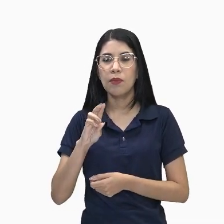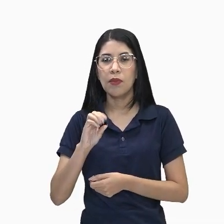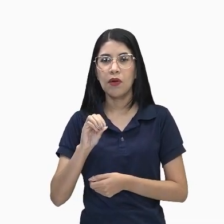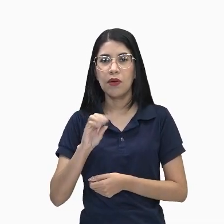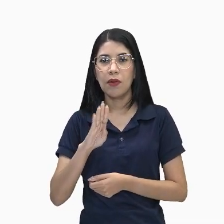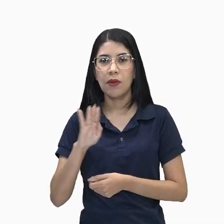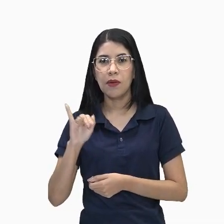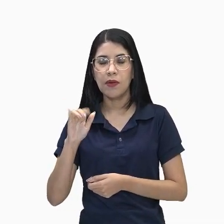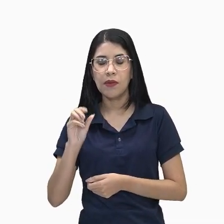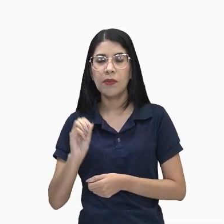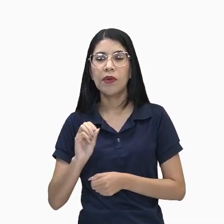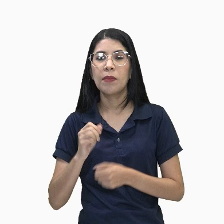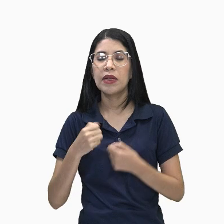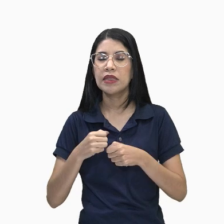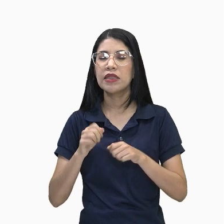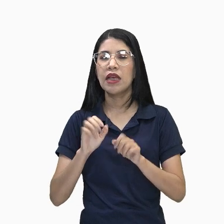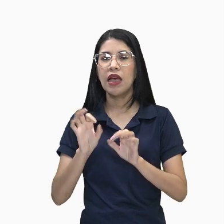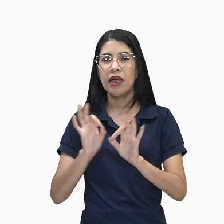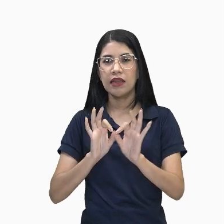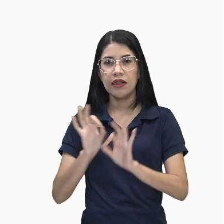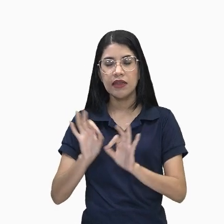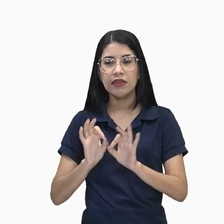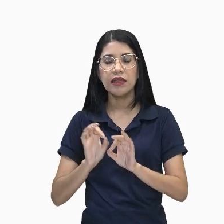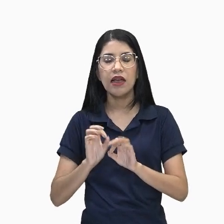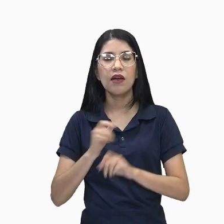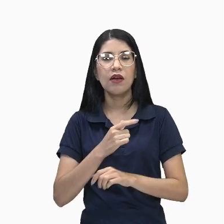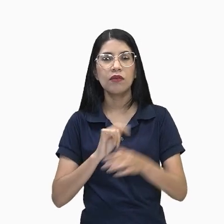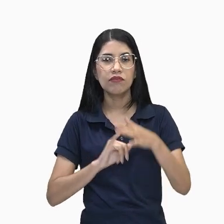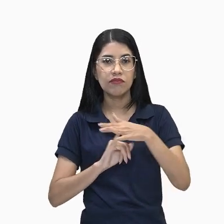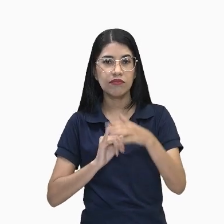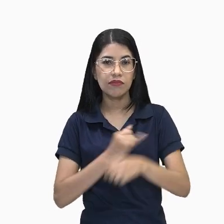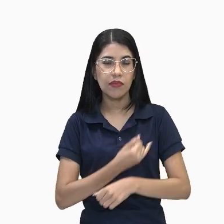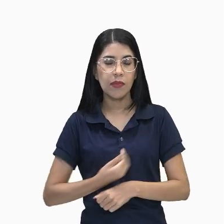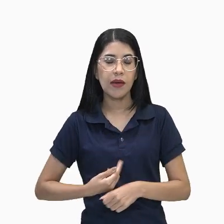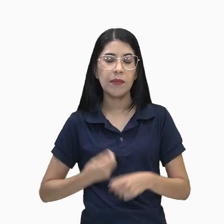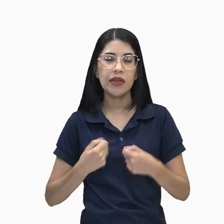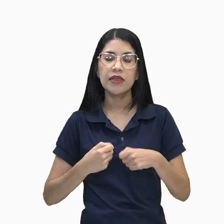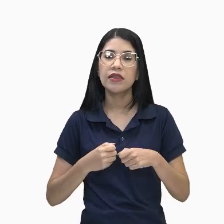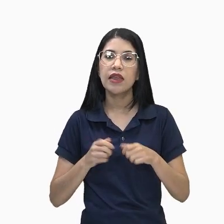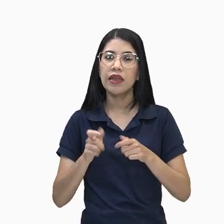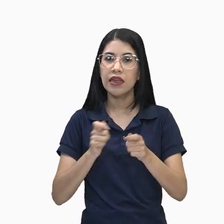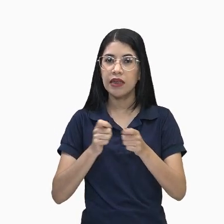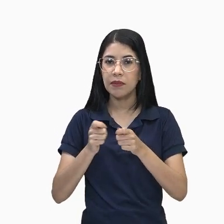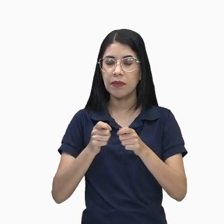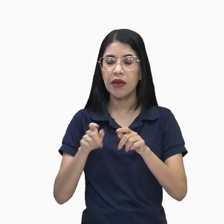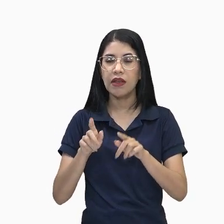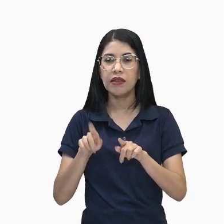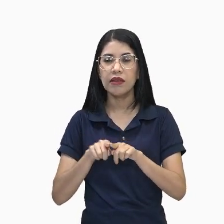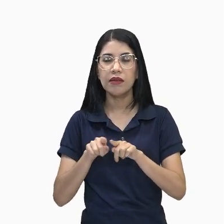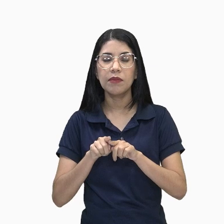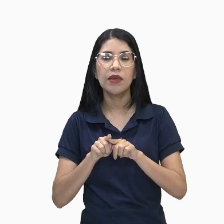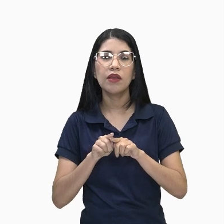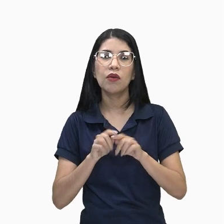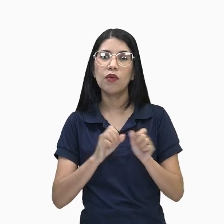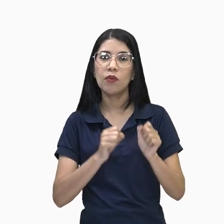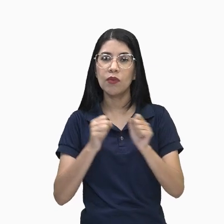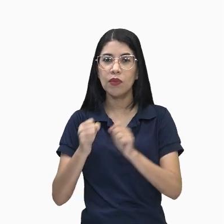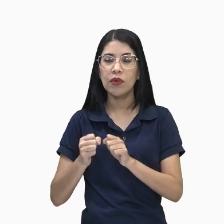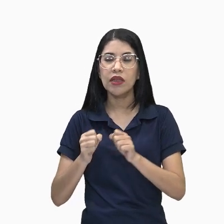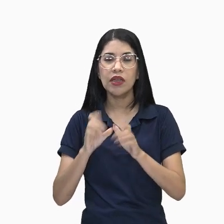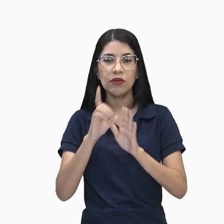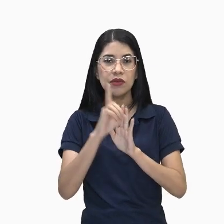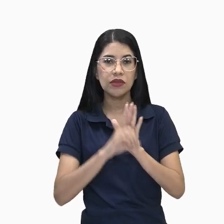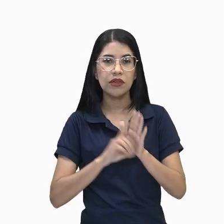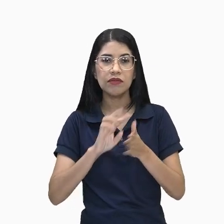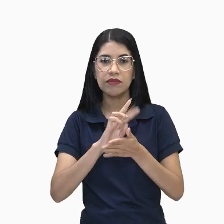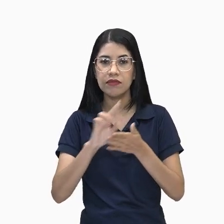que deve equilibrar poder e direitos. Certo? Muito bem. E agora a gente vai, então, para